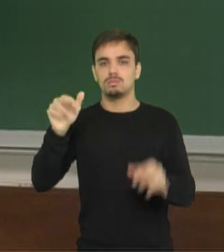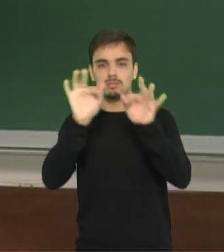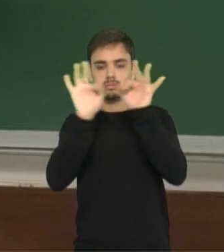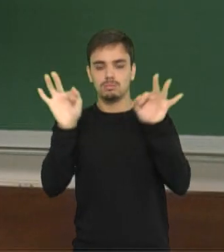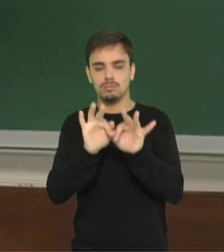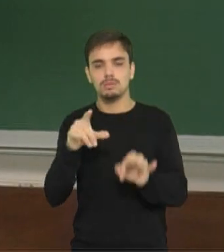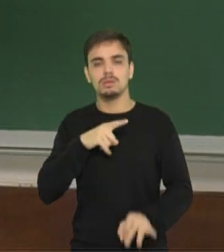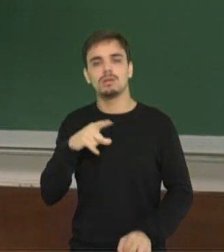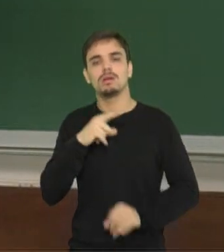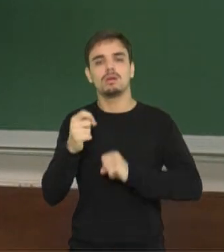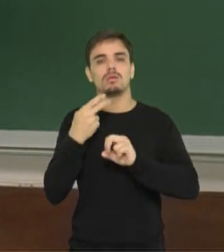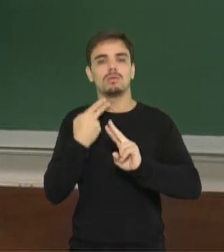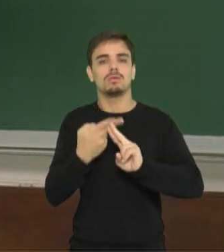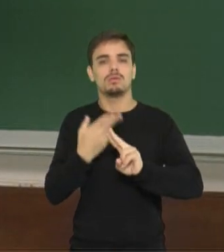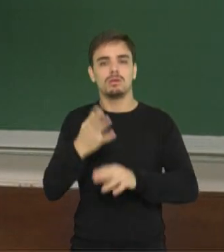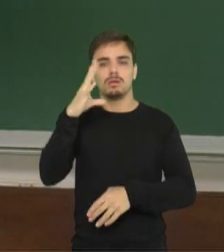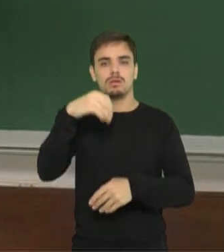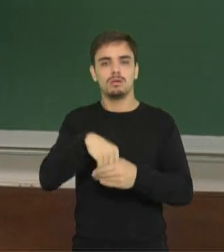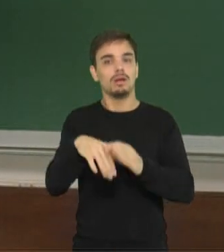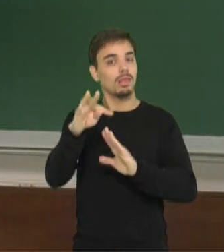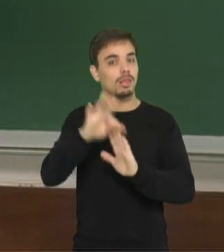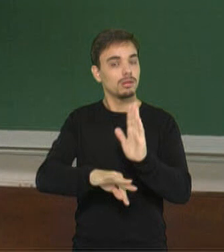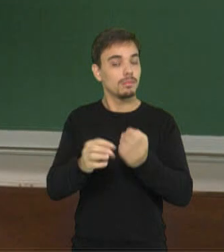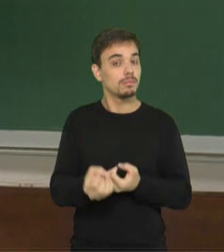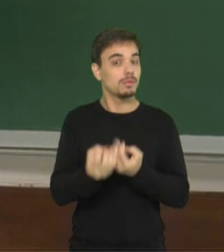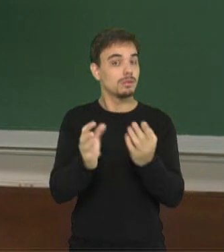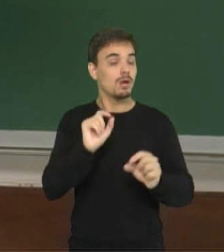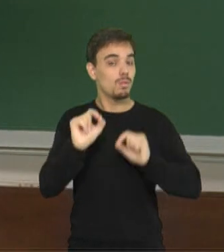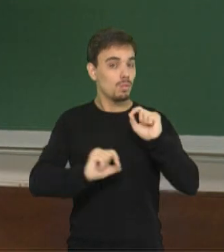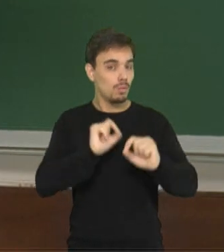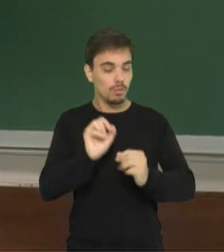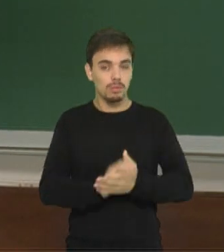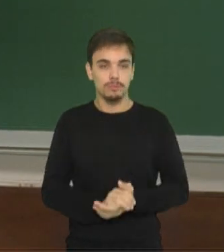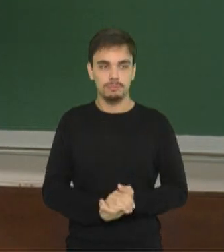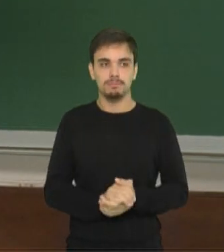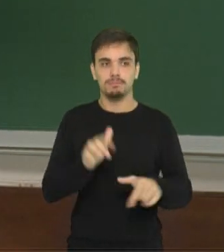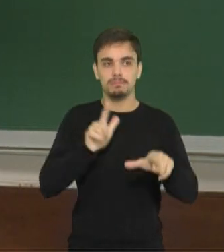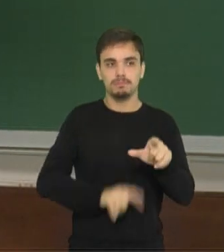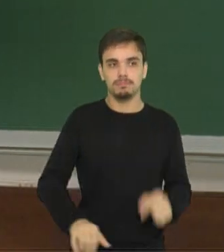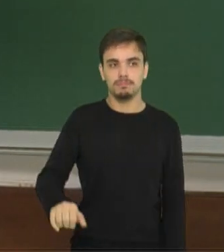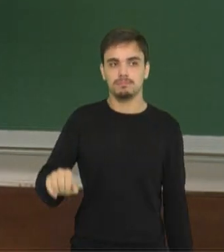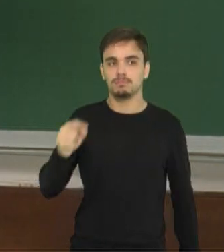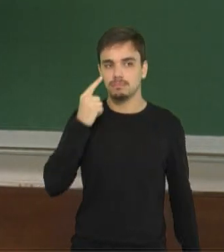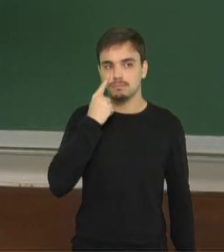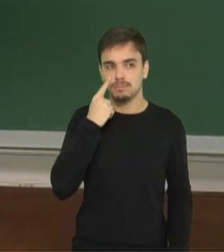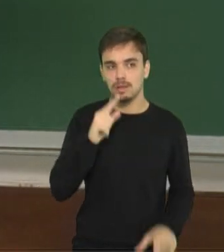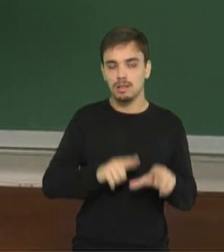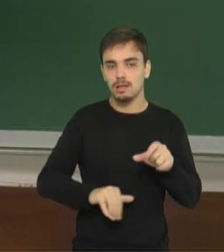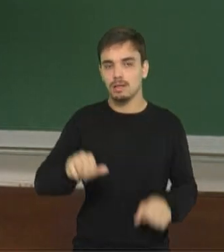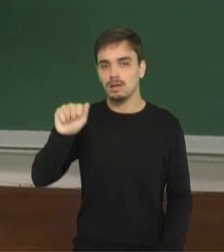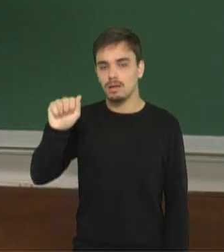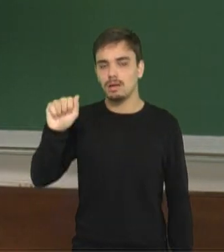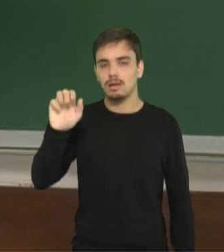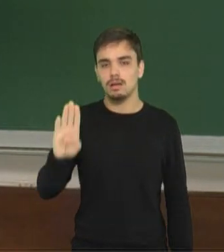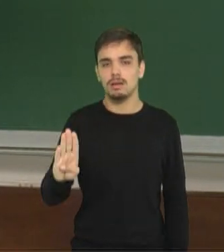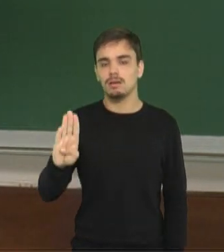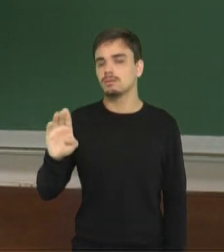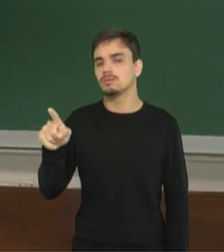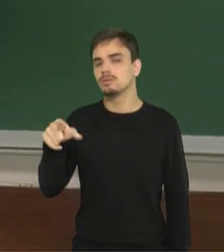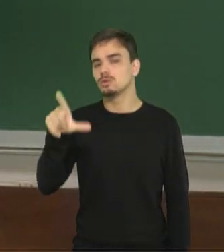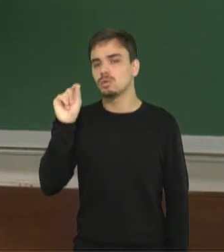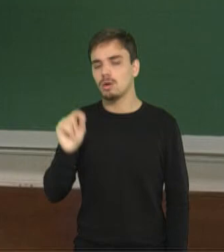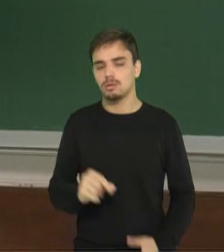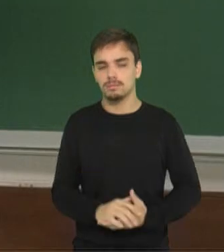words estão usadas no texto para expressar o quê? Letter A, letter B, letter C ou letter